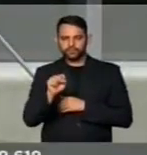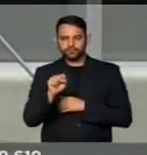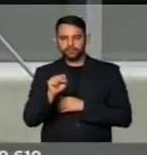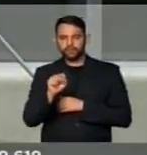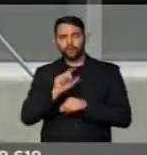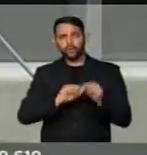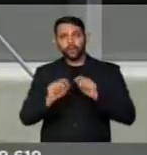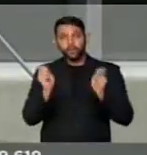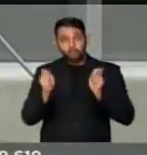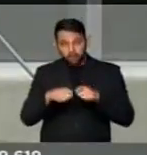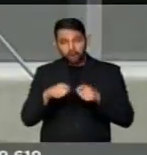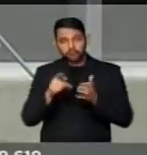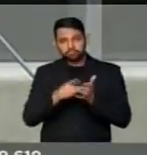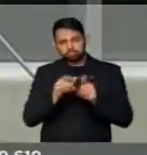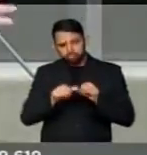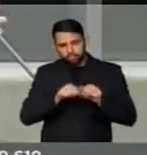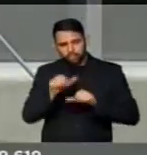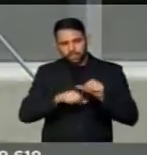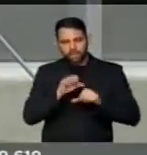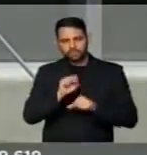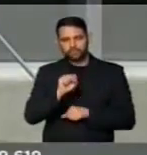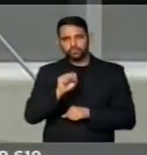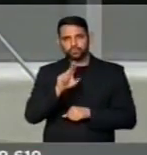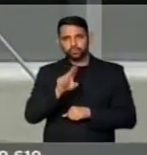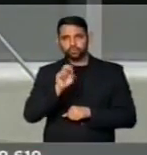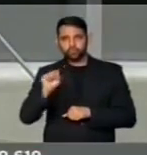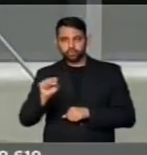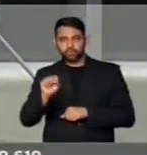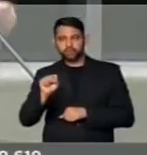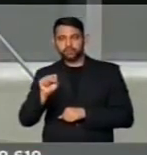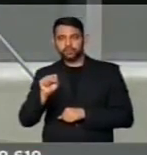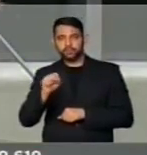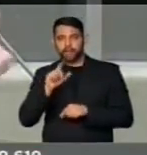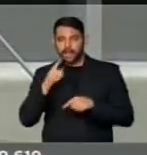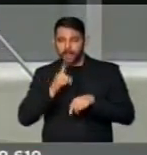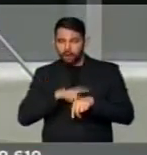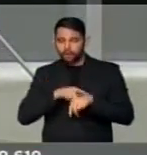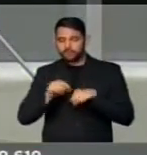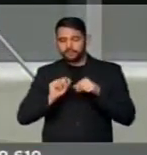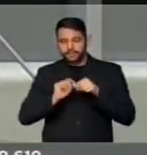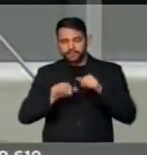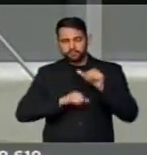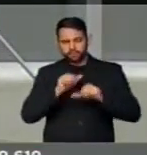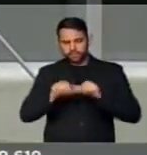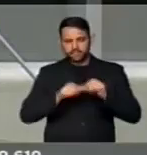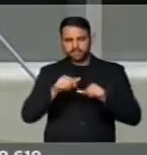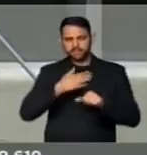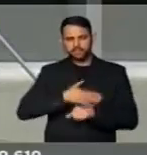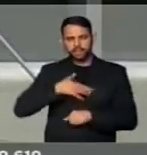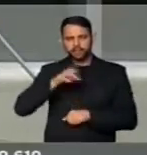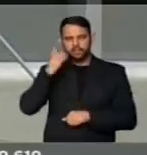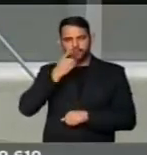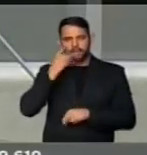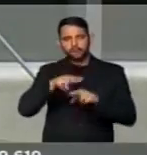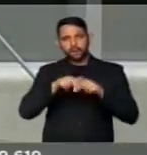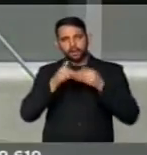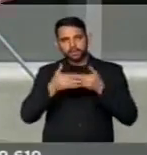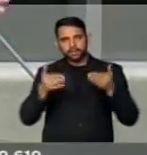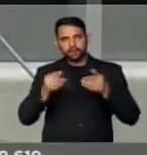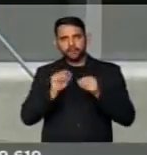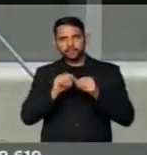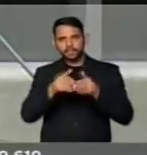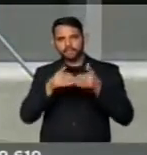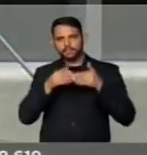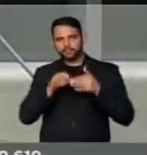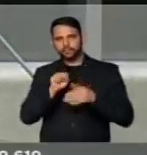que é que pode ser mudado no SUS? Está na hora de fazer uma mudança, nobres deputados, com relação a esta